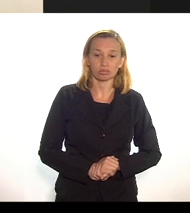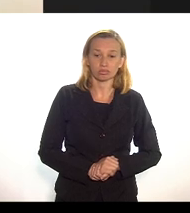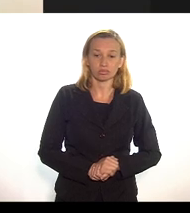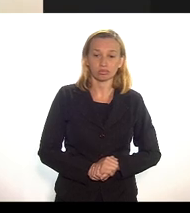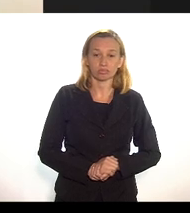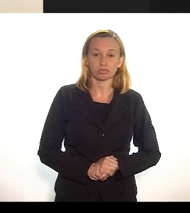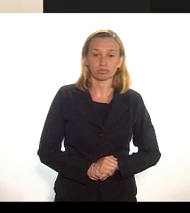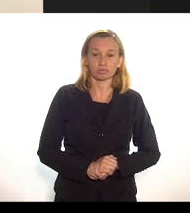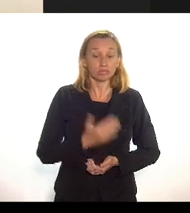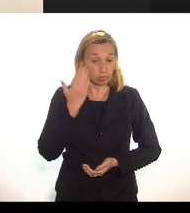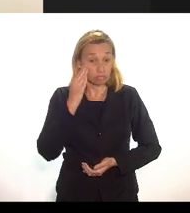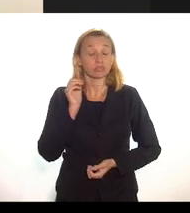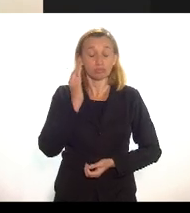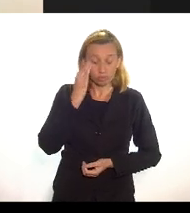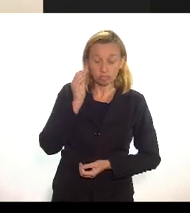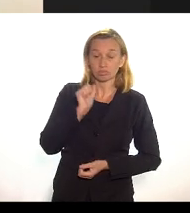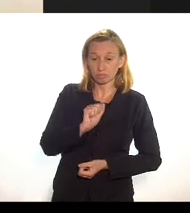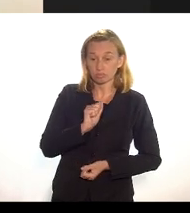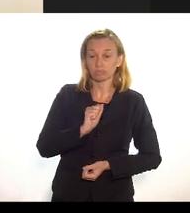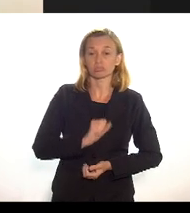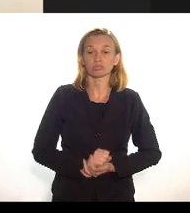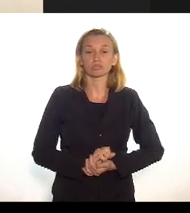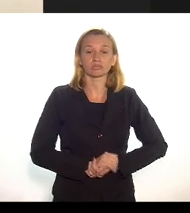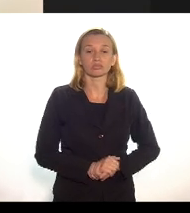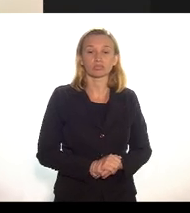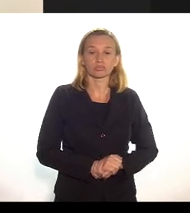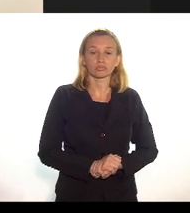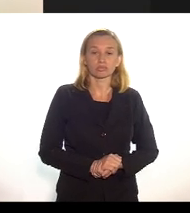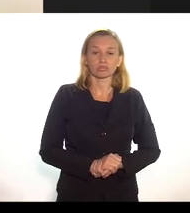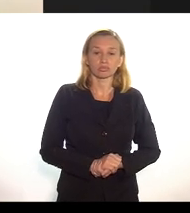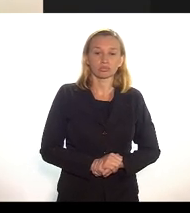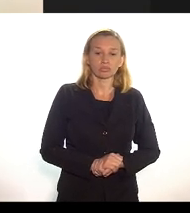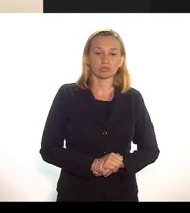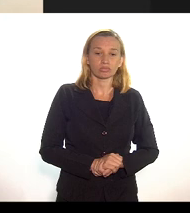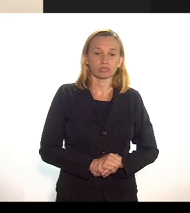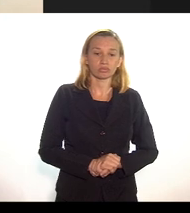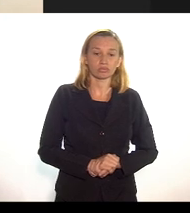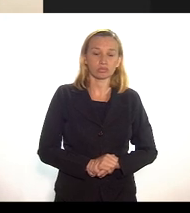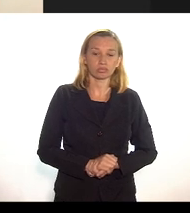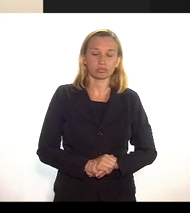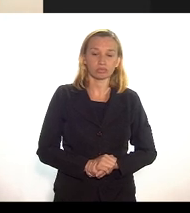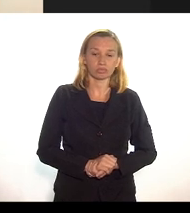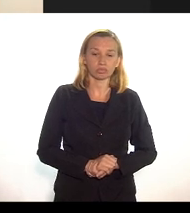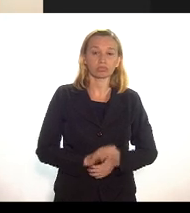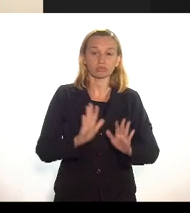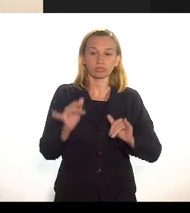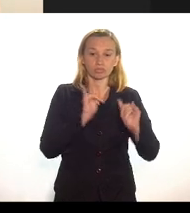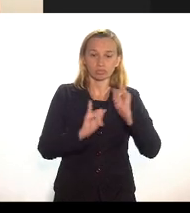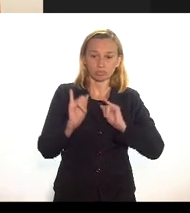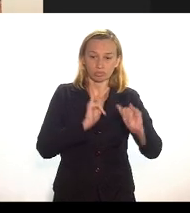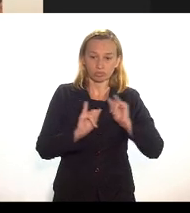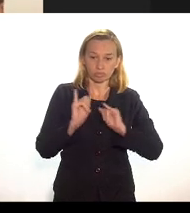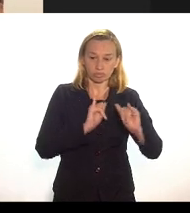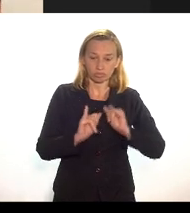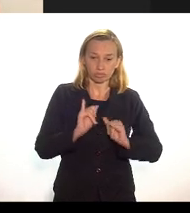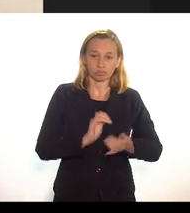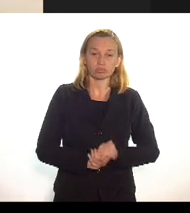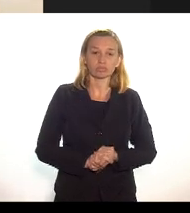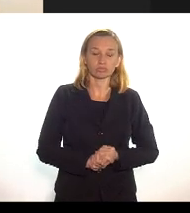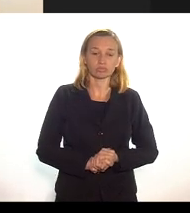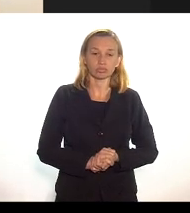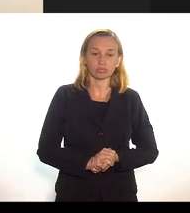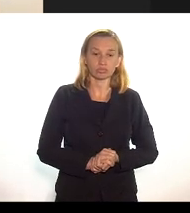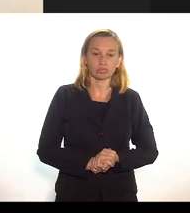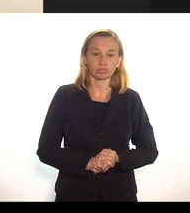Entendeu, Rejane? Entendi, claro. Okay. Eu estou ouvindo. Está me ouvindo, Rejane? Um elemento de informação para que